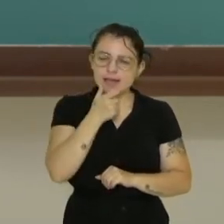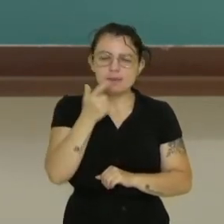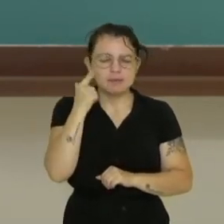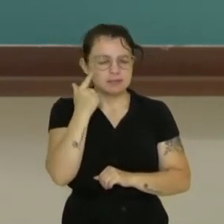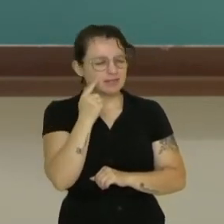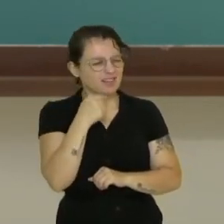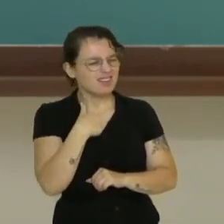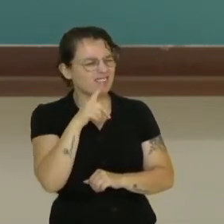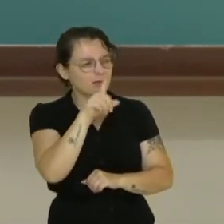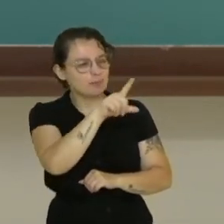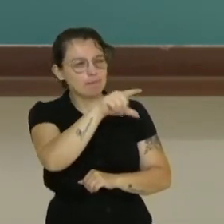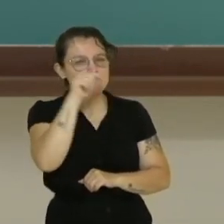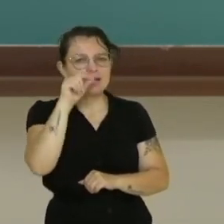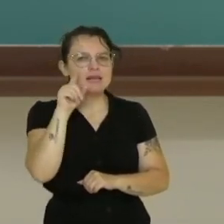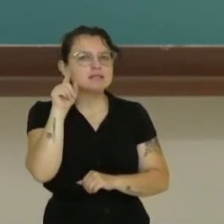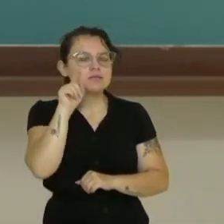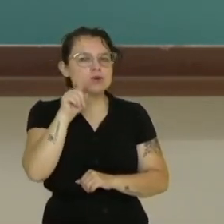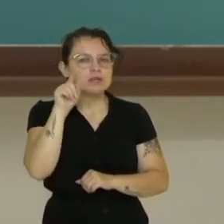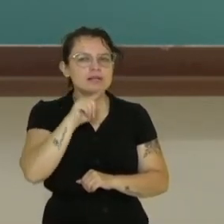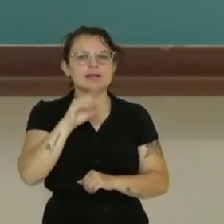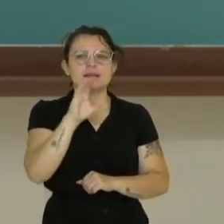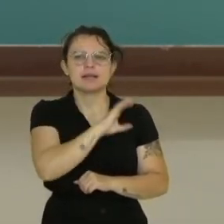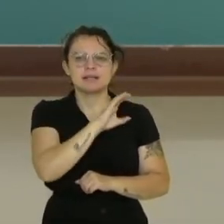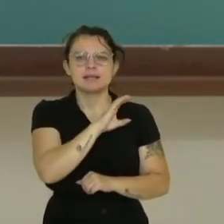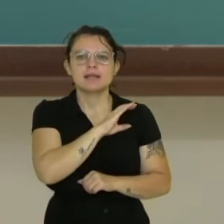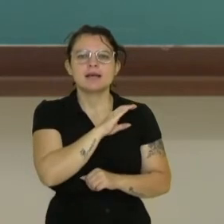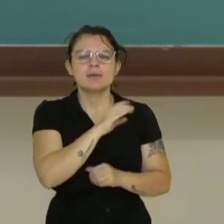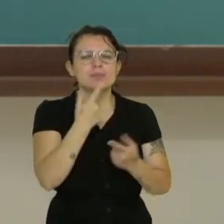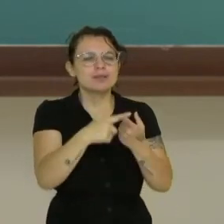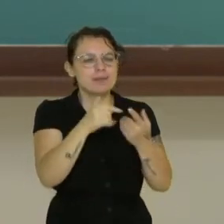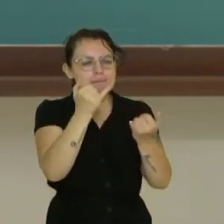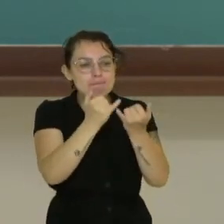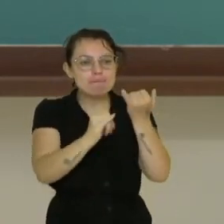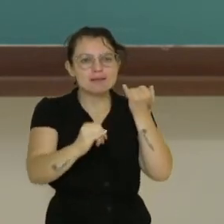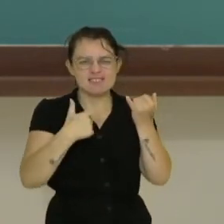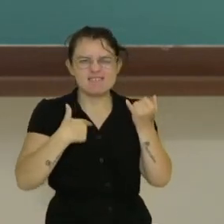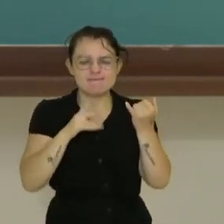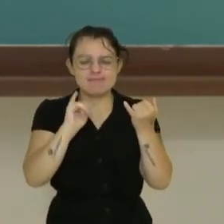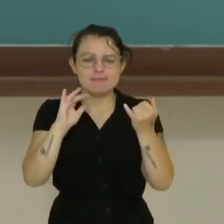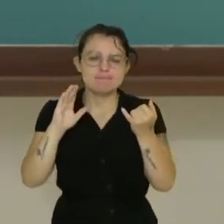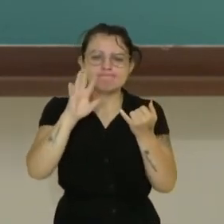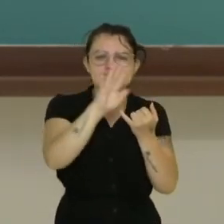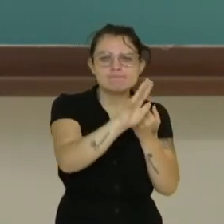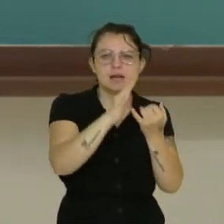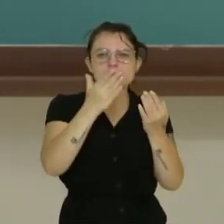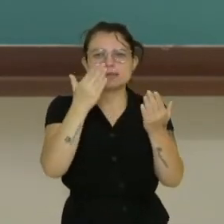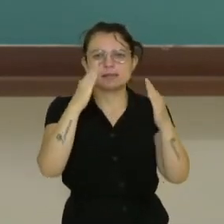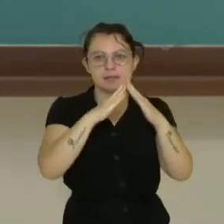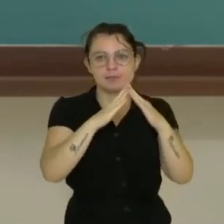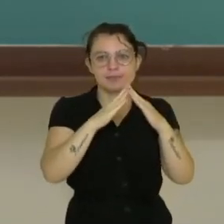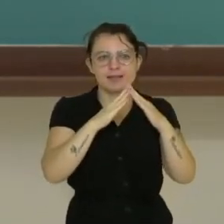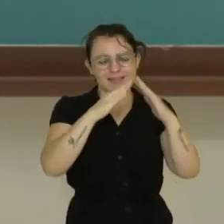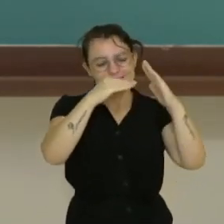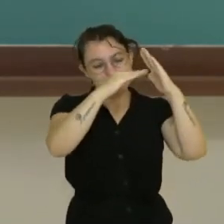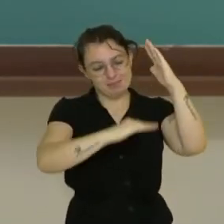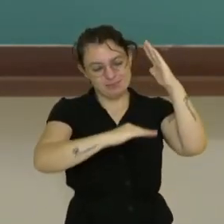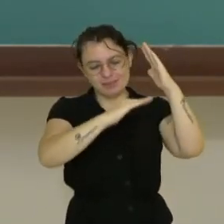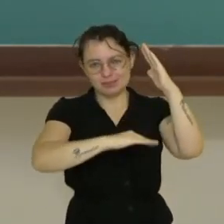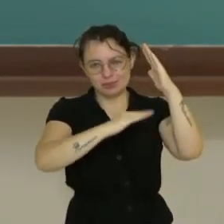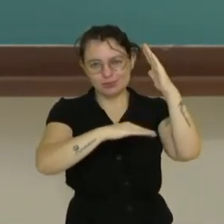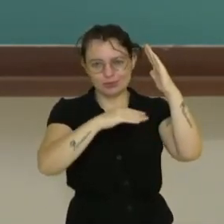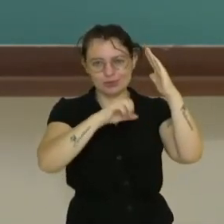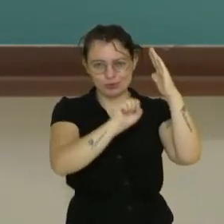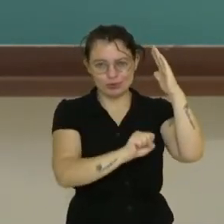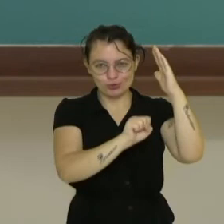seu império. As colônias de exploração, por outro lado, não eram vistas apenas como uma extensão. Eram lugares